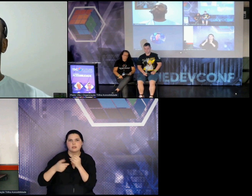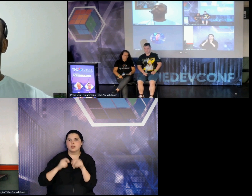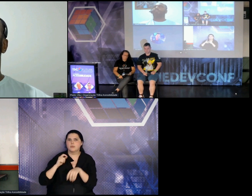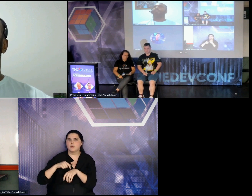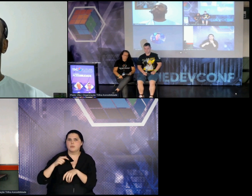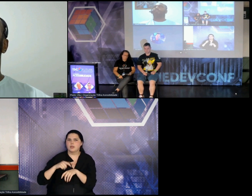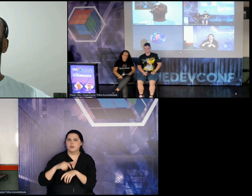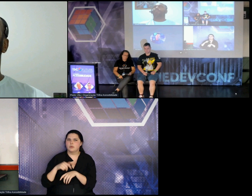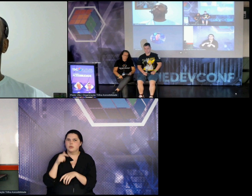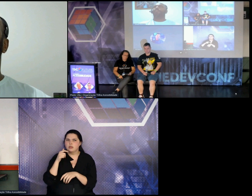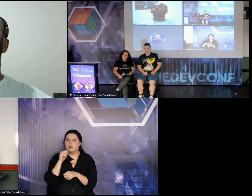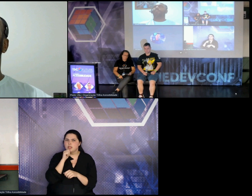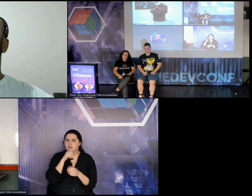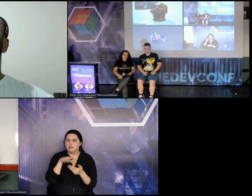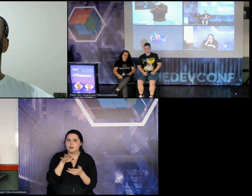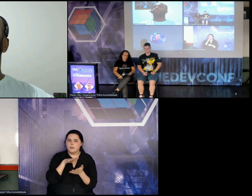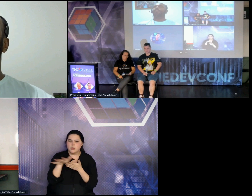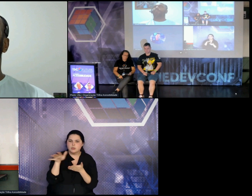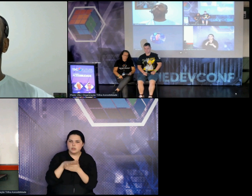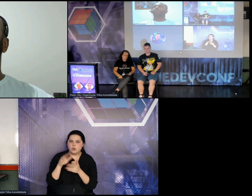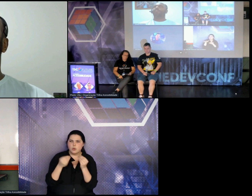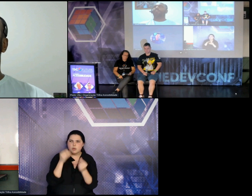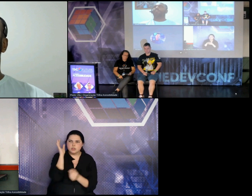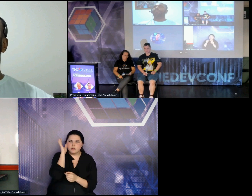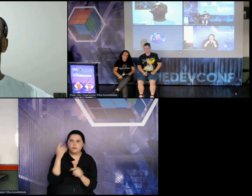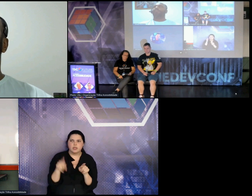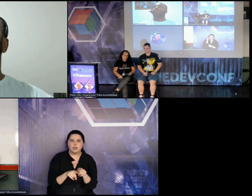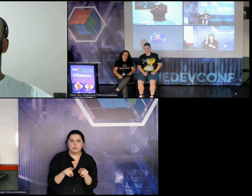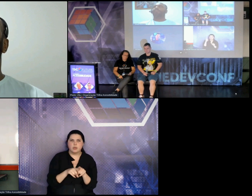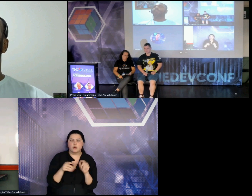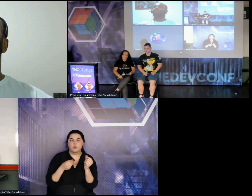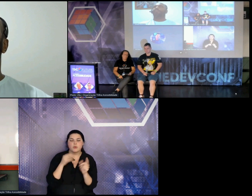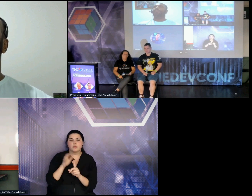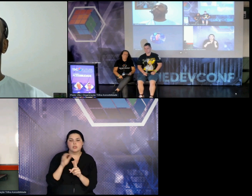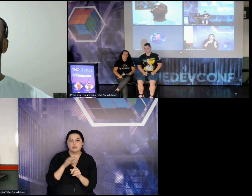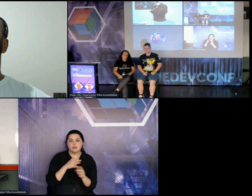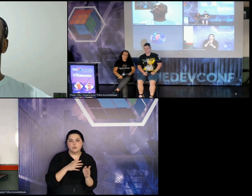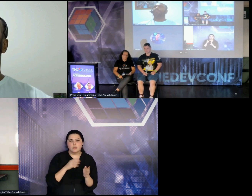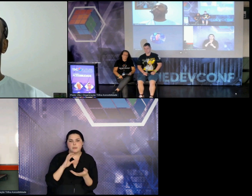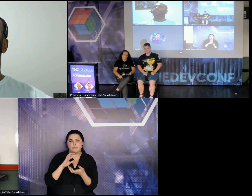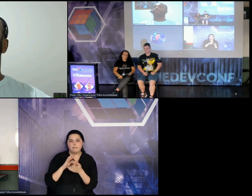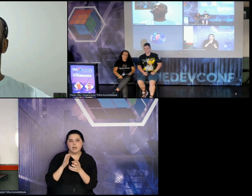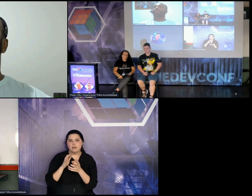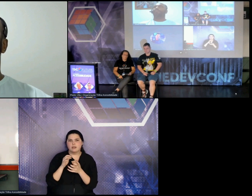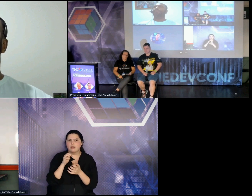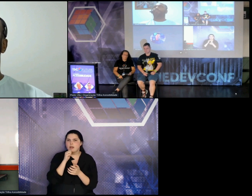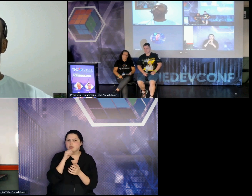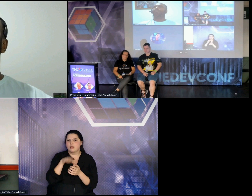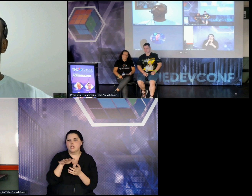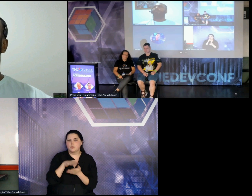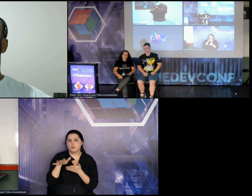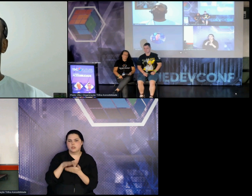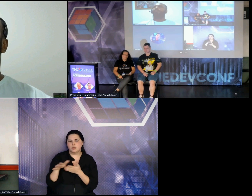em ambiente produtivo, sabe? O quanto que a gente está impactando, caso esse bug esteja em ambiente produtivo, os clientes que